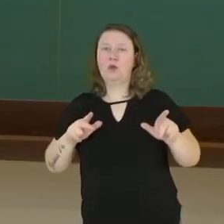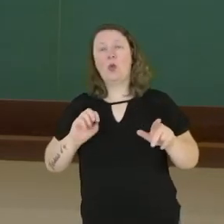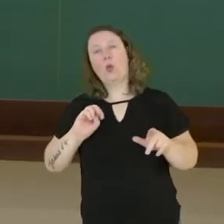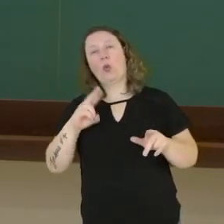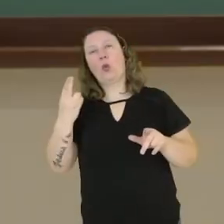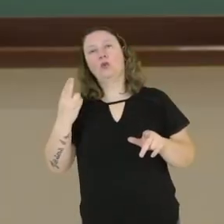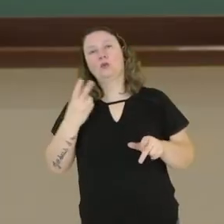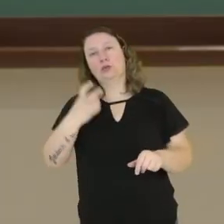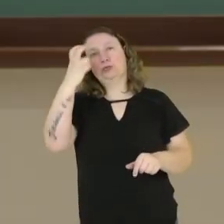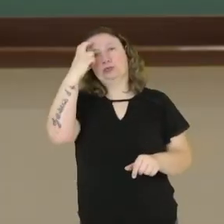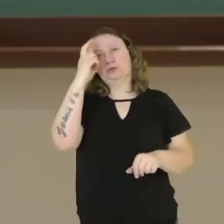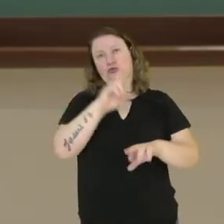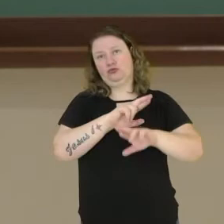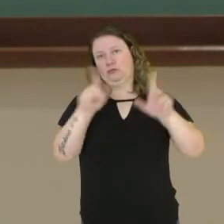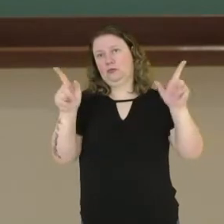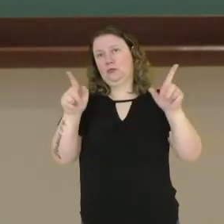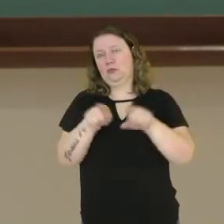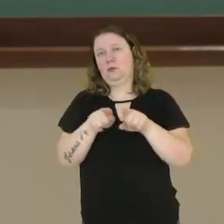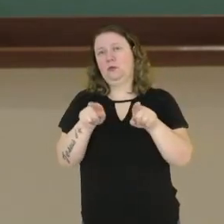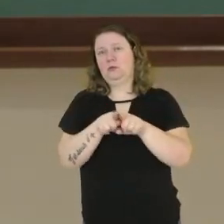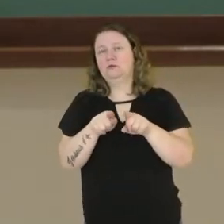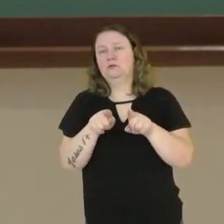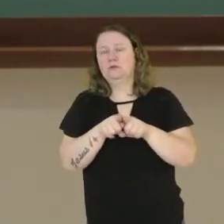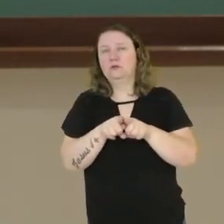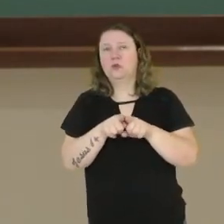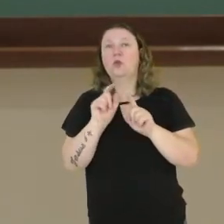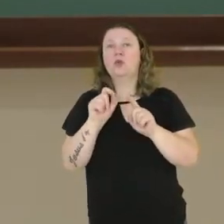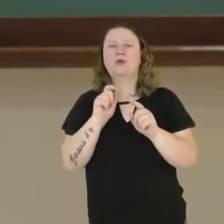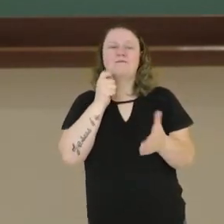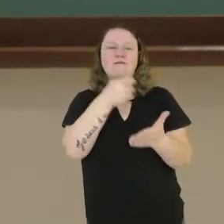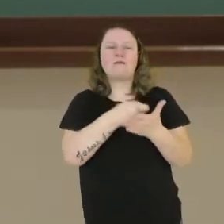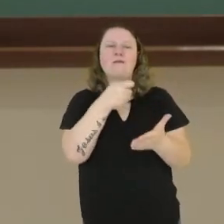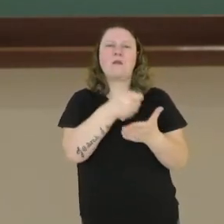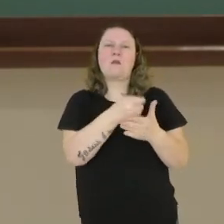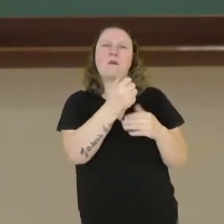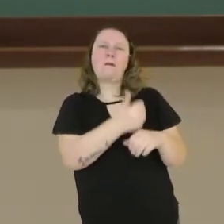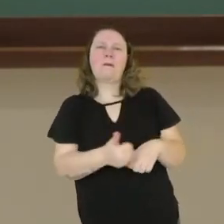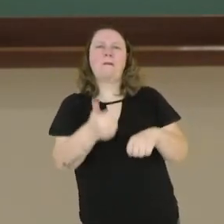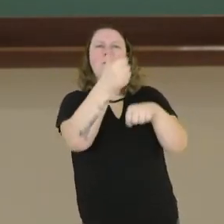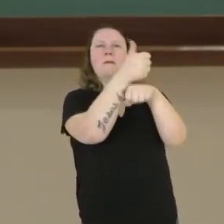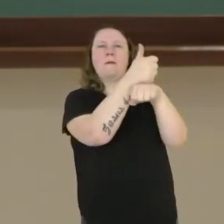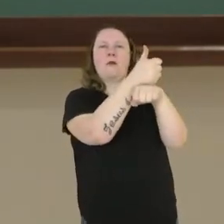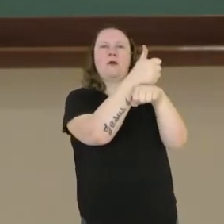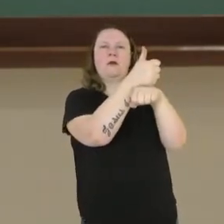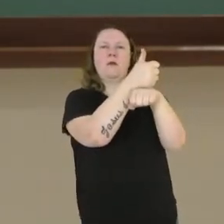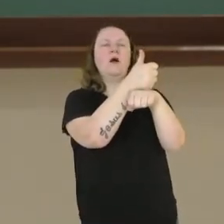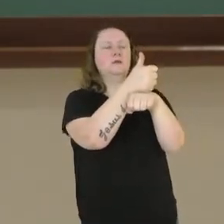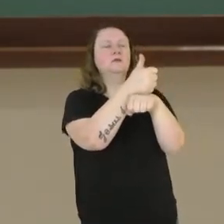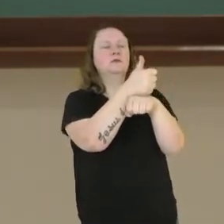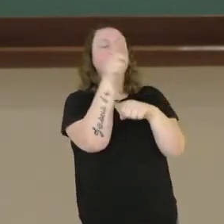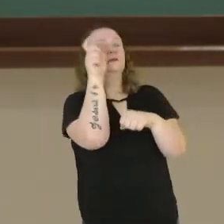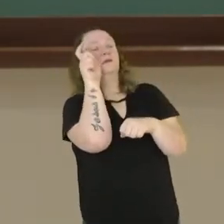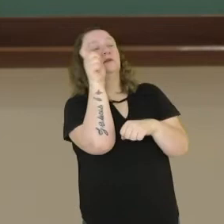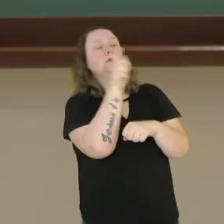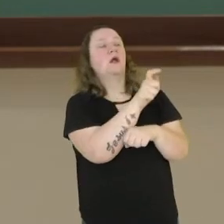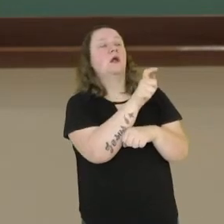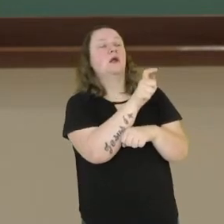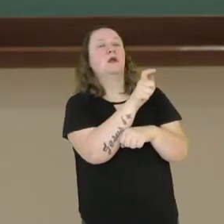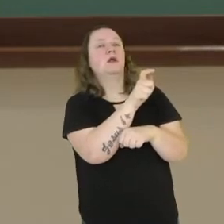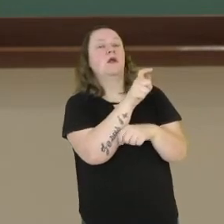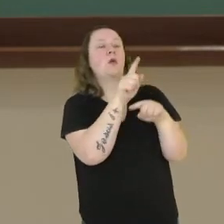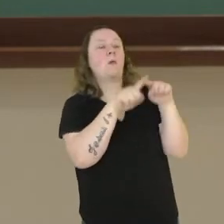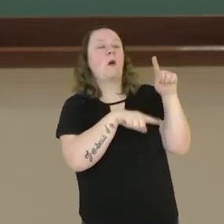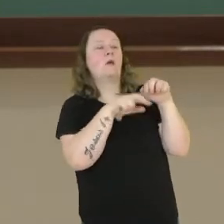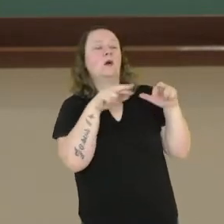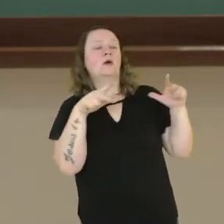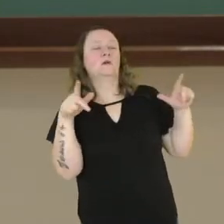diferentes, com o fim de impor uma supremacia ou manter os interesses